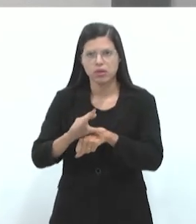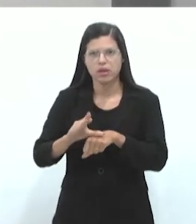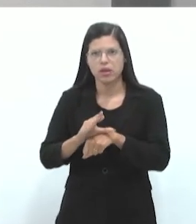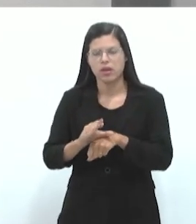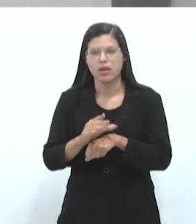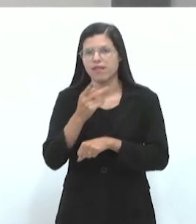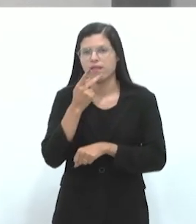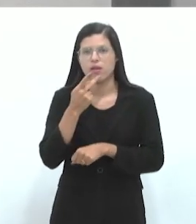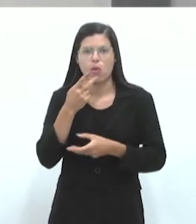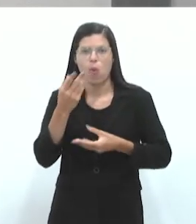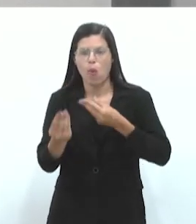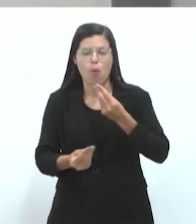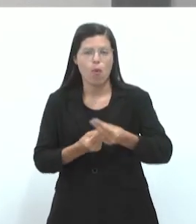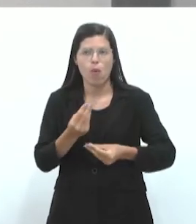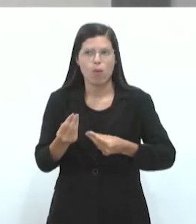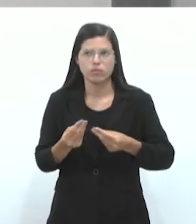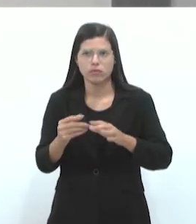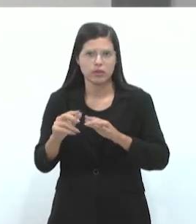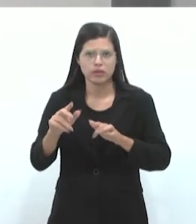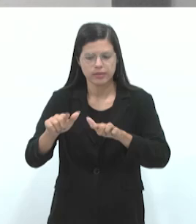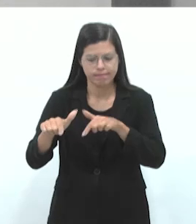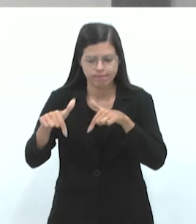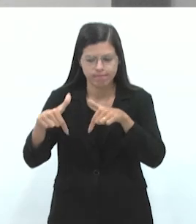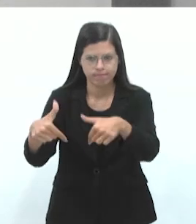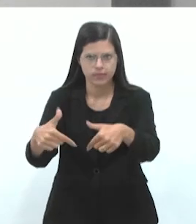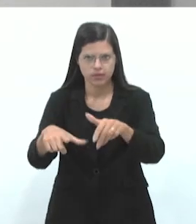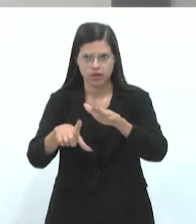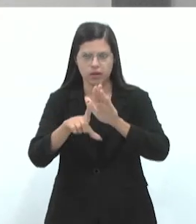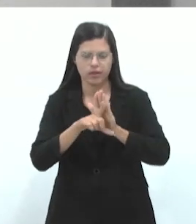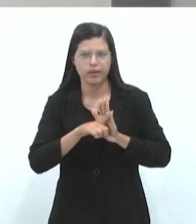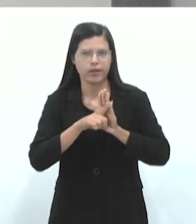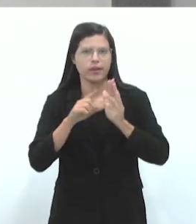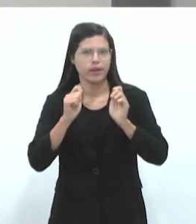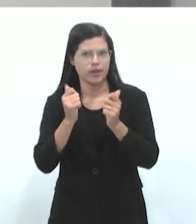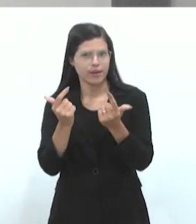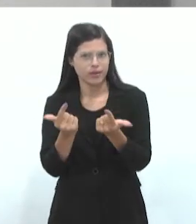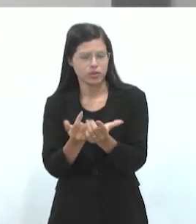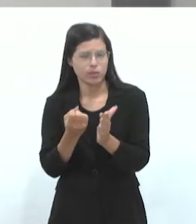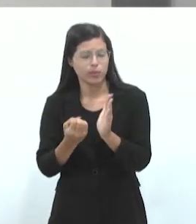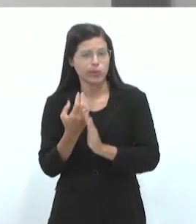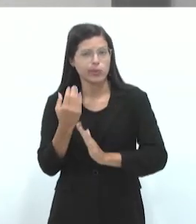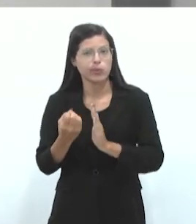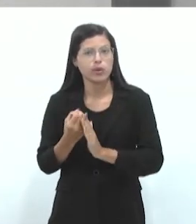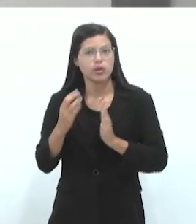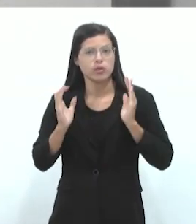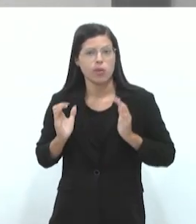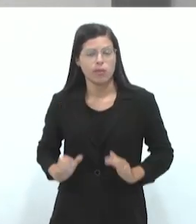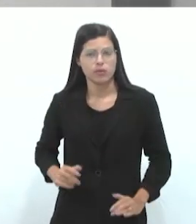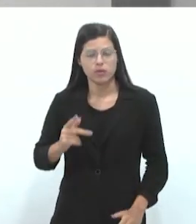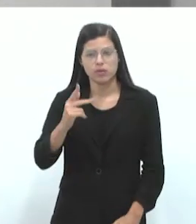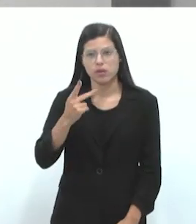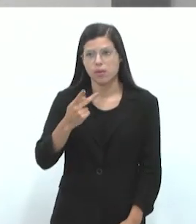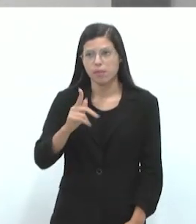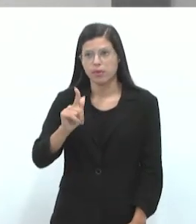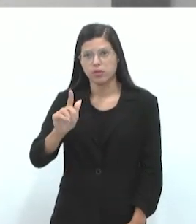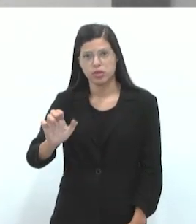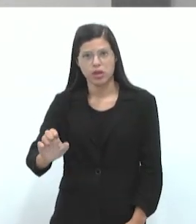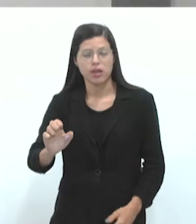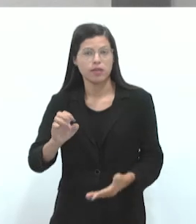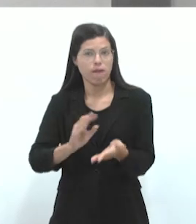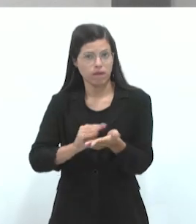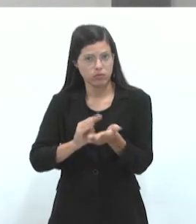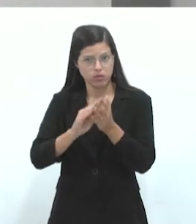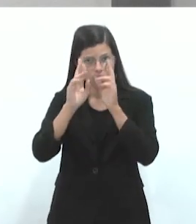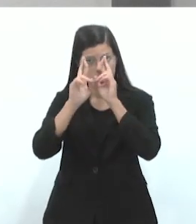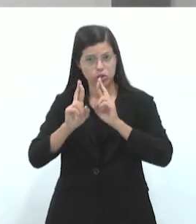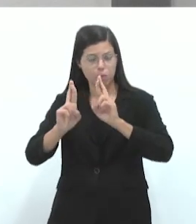tem que ser aplicada as leis que o Parlamento produz. Aliás, esse comportamento da PGE tem sido objeto de profundo desrespeito com essa casa.